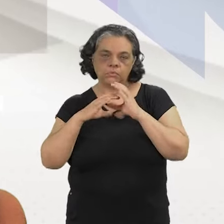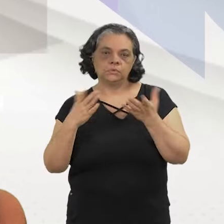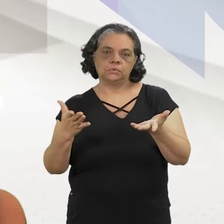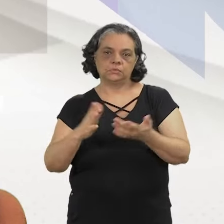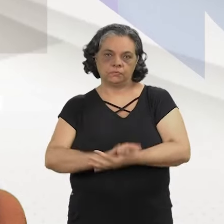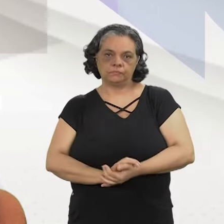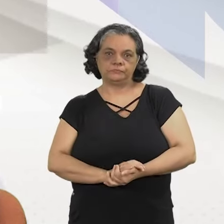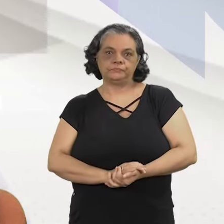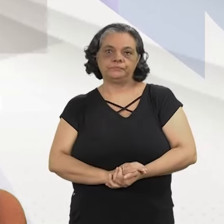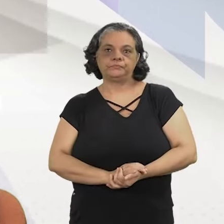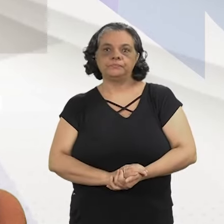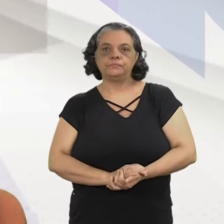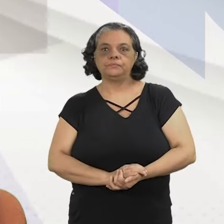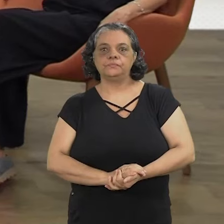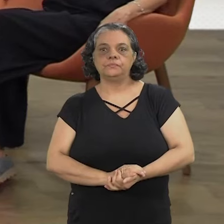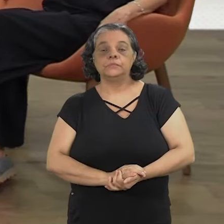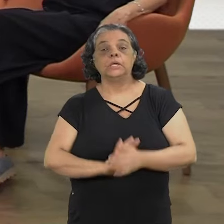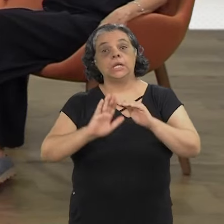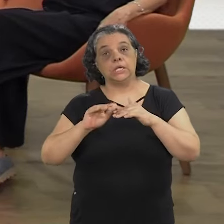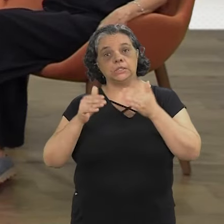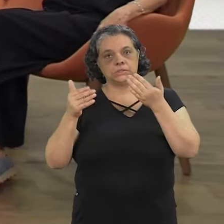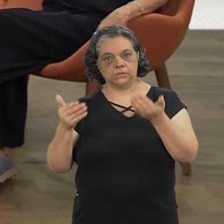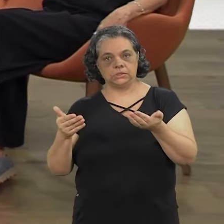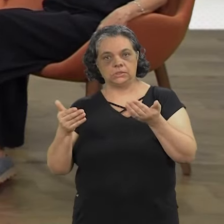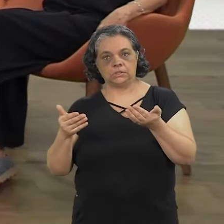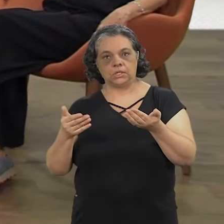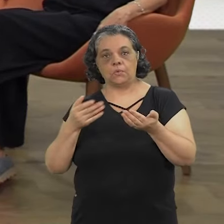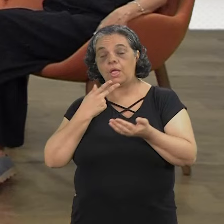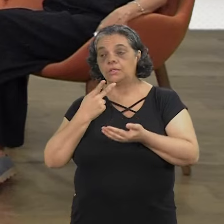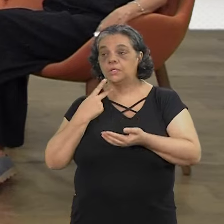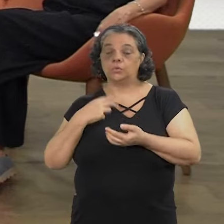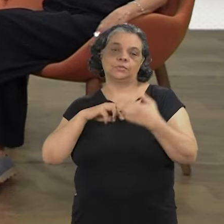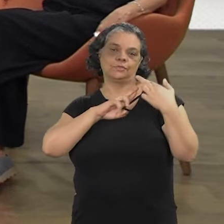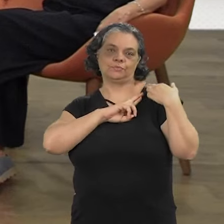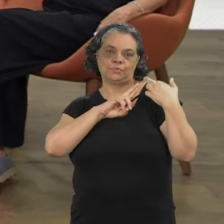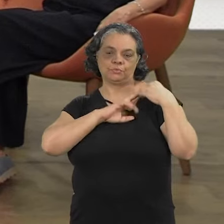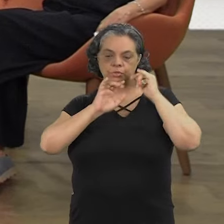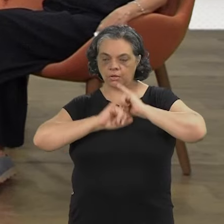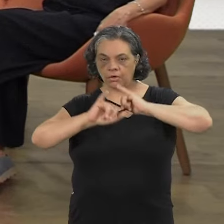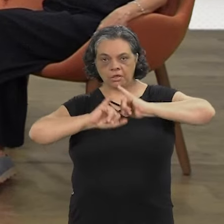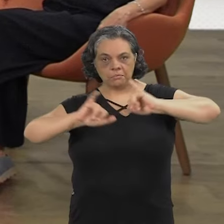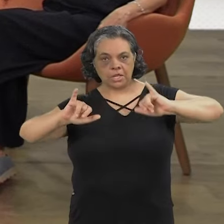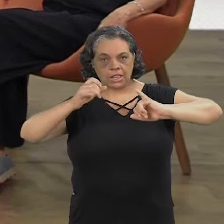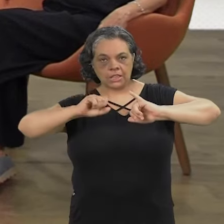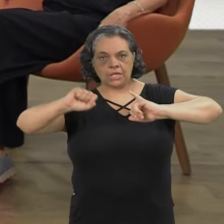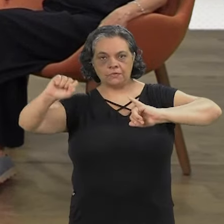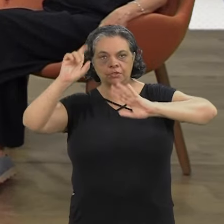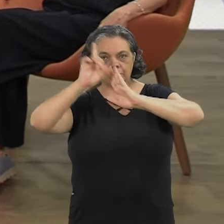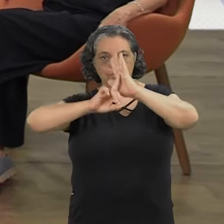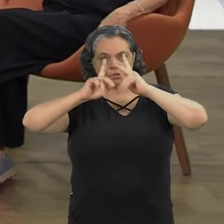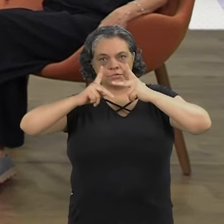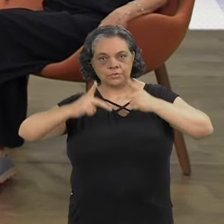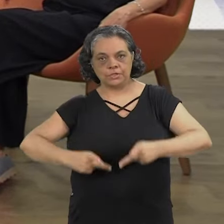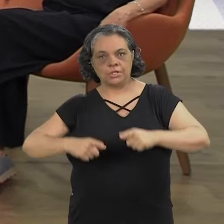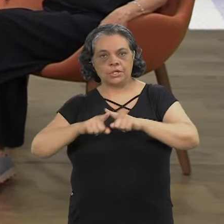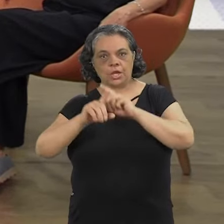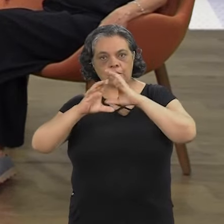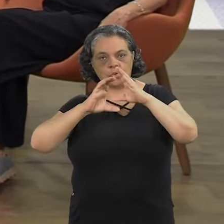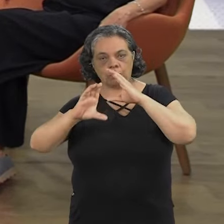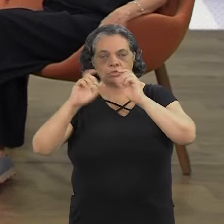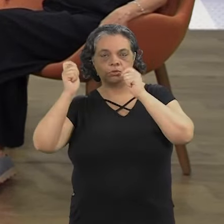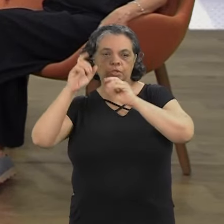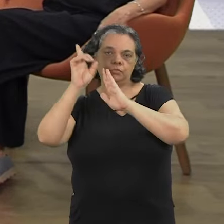comunicação né então nessa nossa missão de tá promovendo e defendendo os direitos humanos e